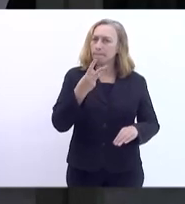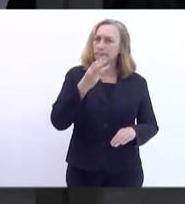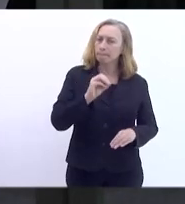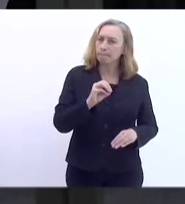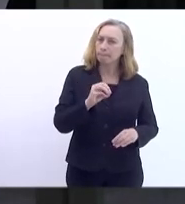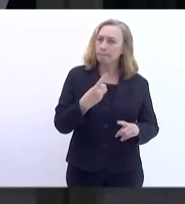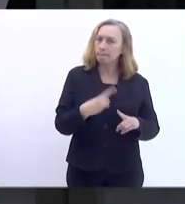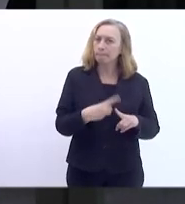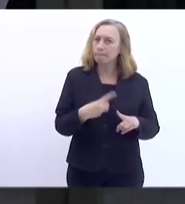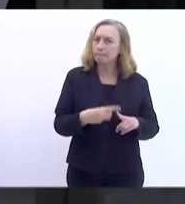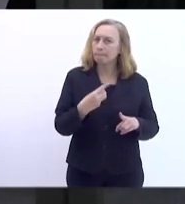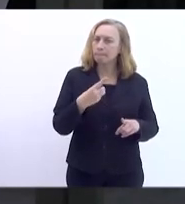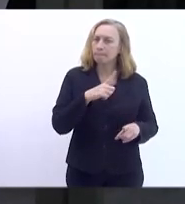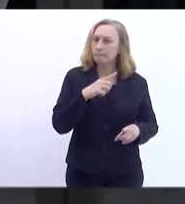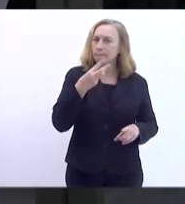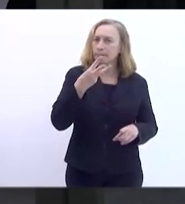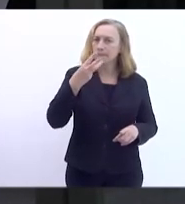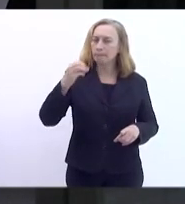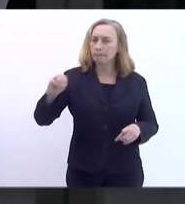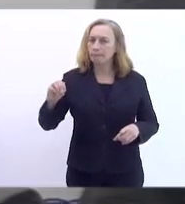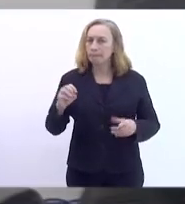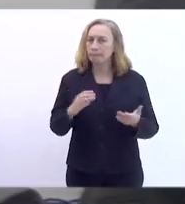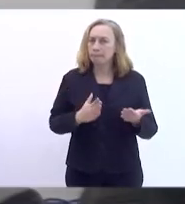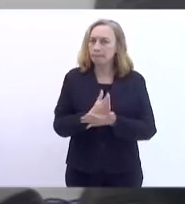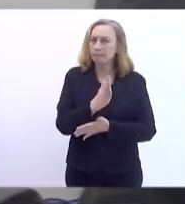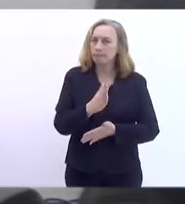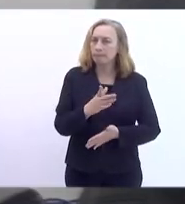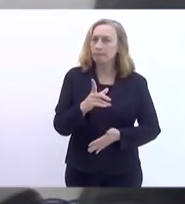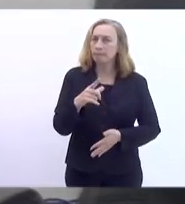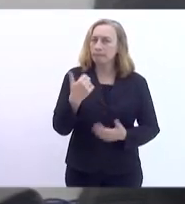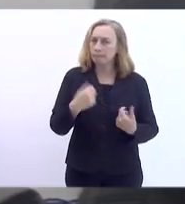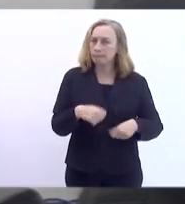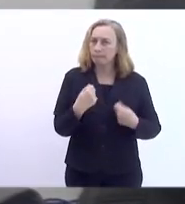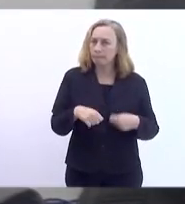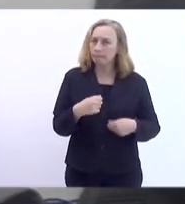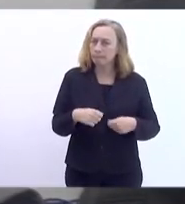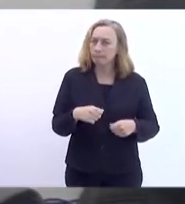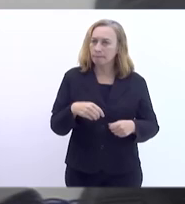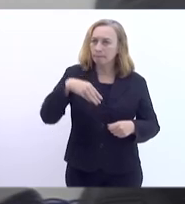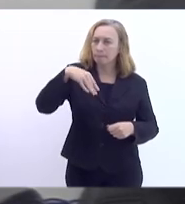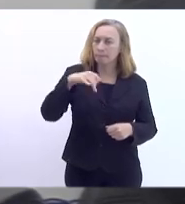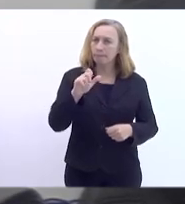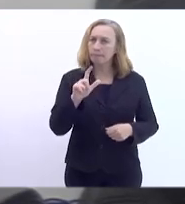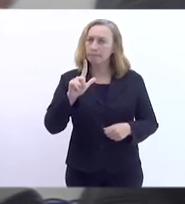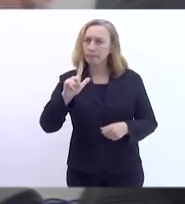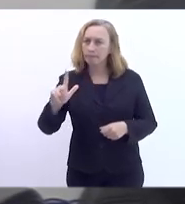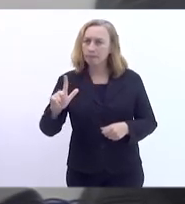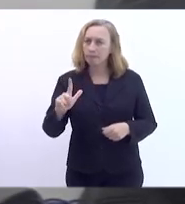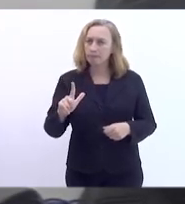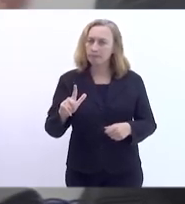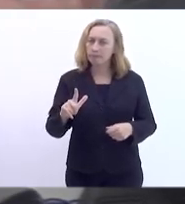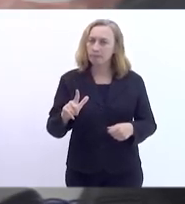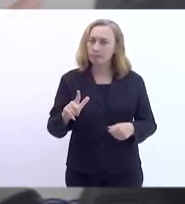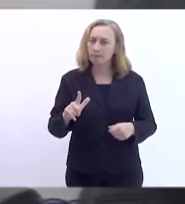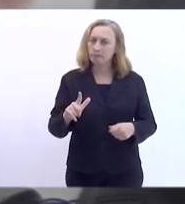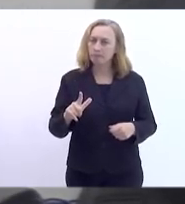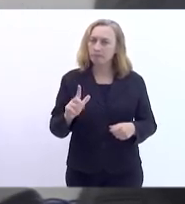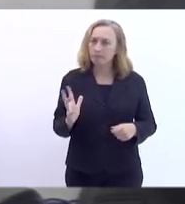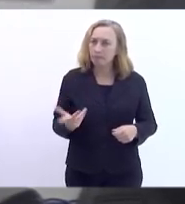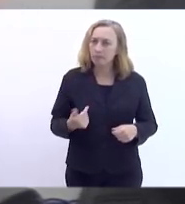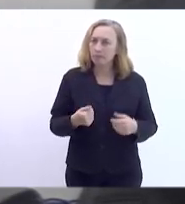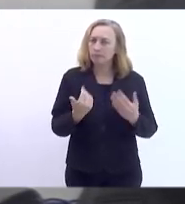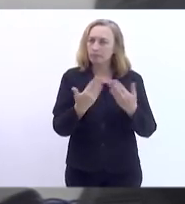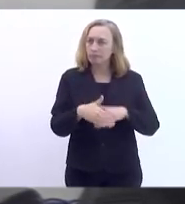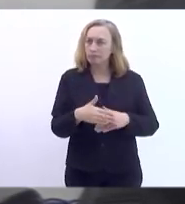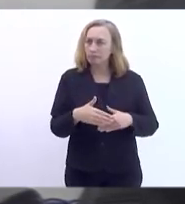vagas e tem uns 300 aprovados nós temos que aumentar o nível do sarrafo e claro